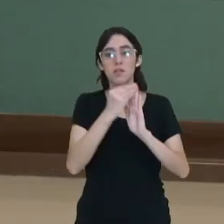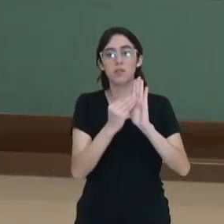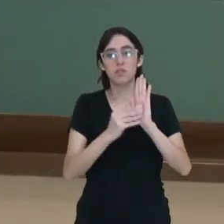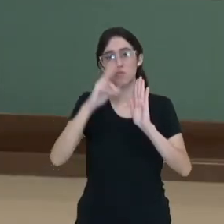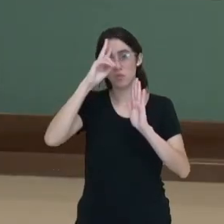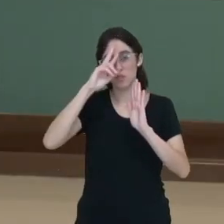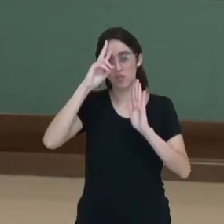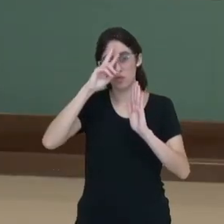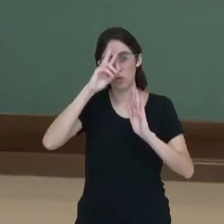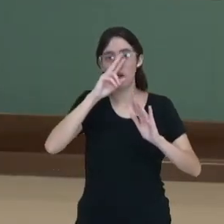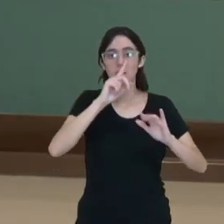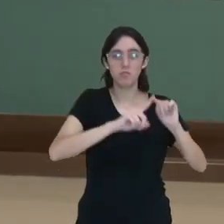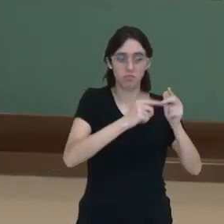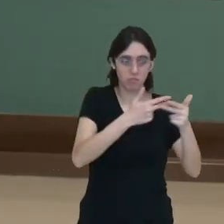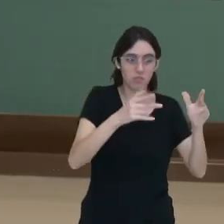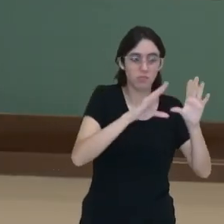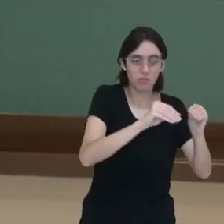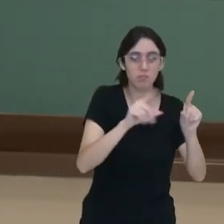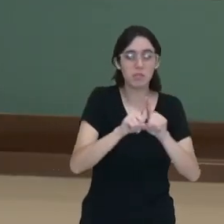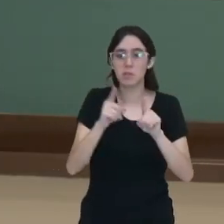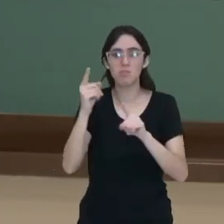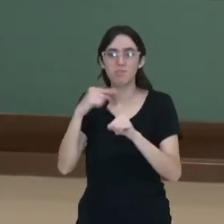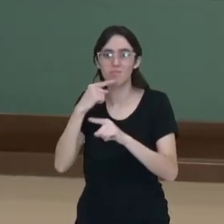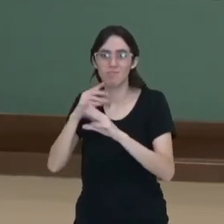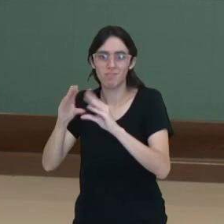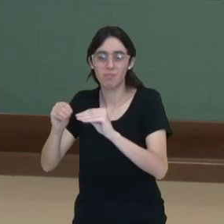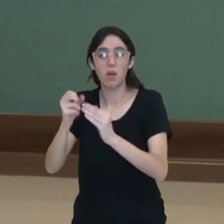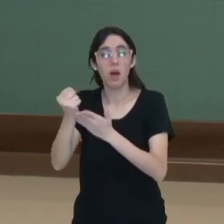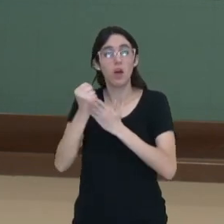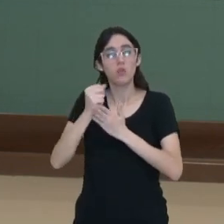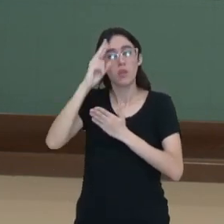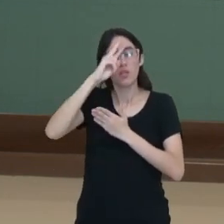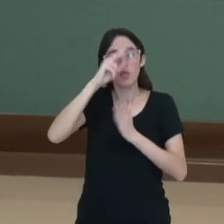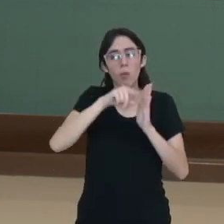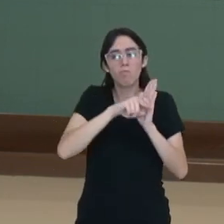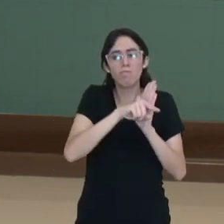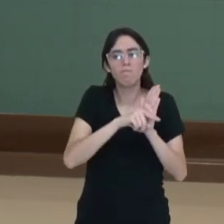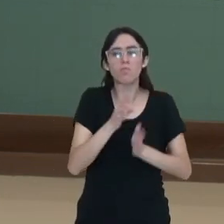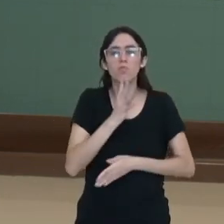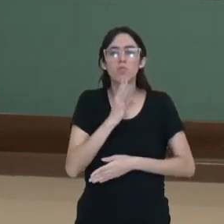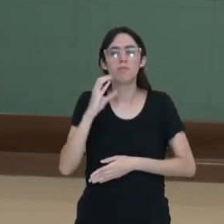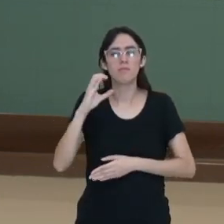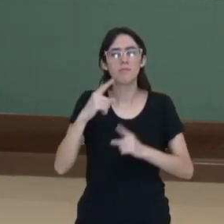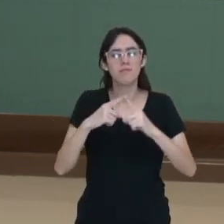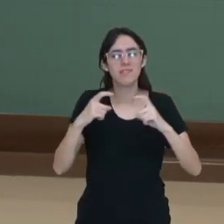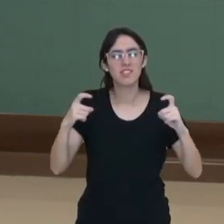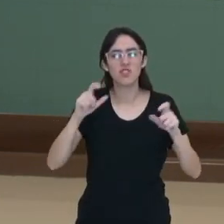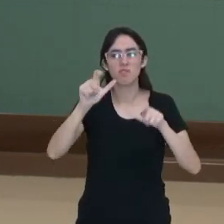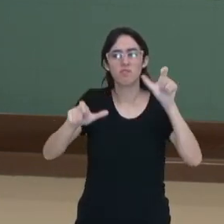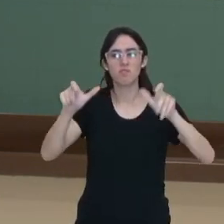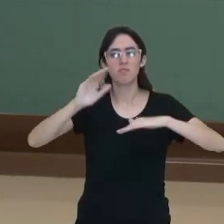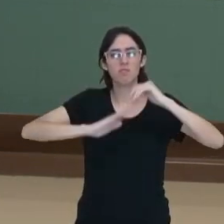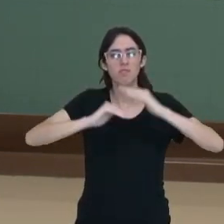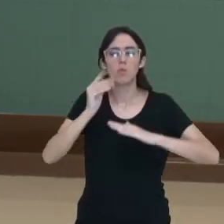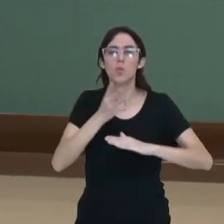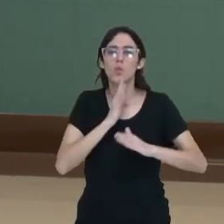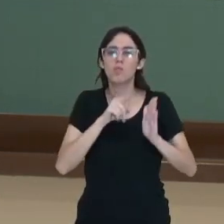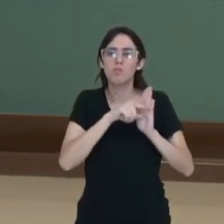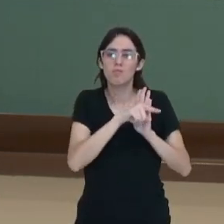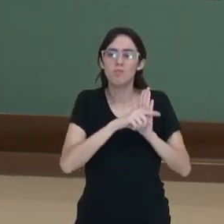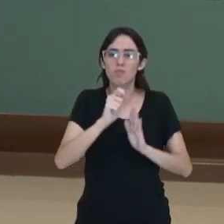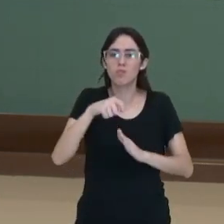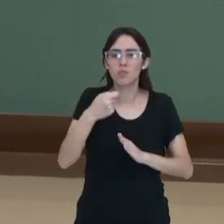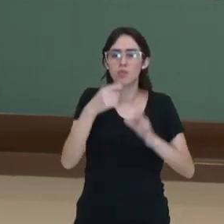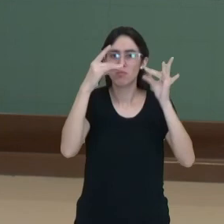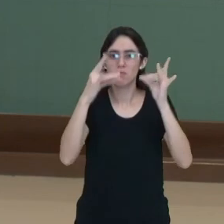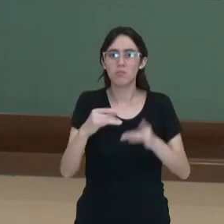e imateriais dão suporte para pesquisas históricas científicas para os historiadores sobre aspectos